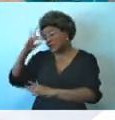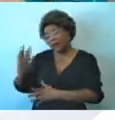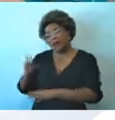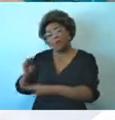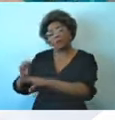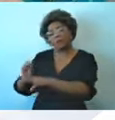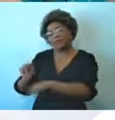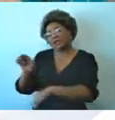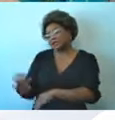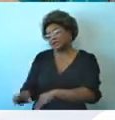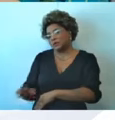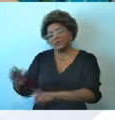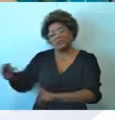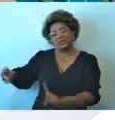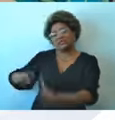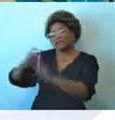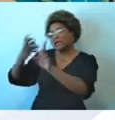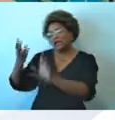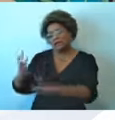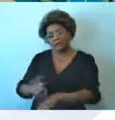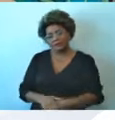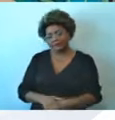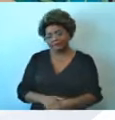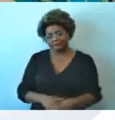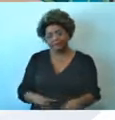Então, só isso para finalizar, presidente.